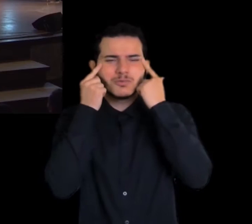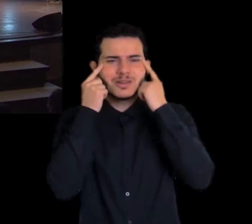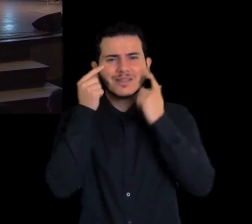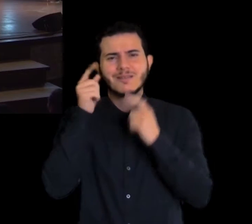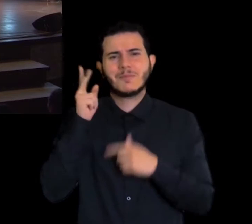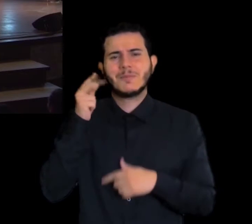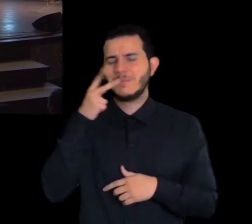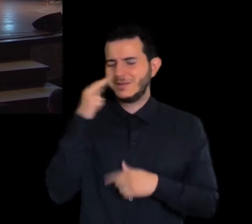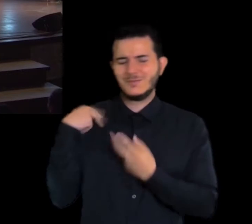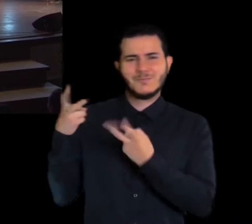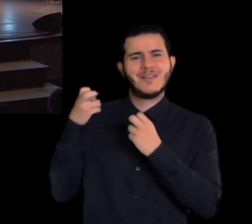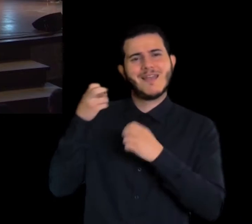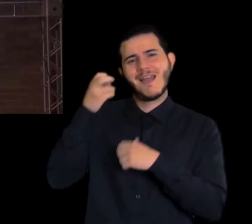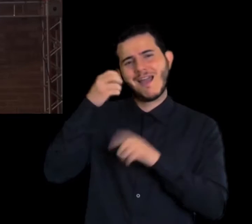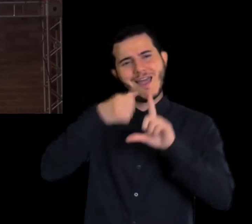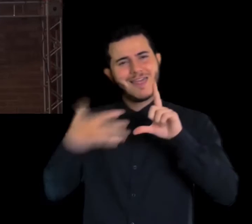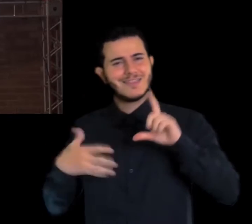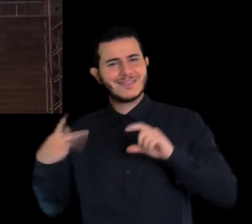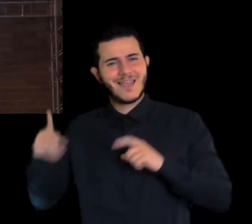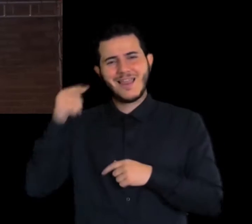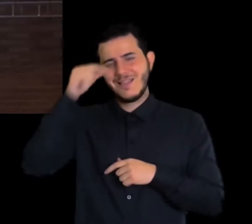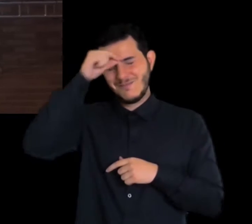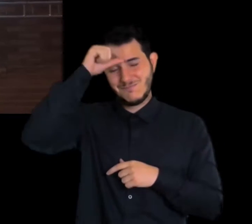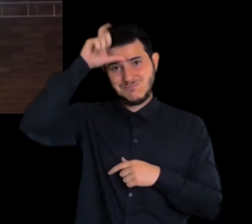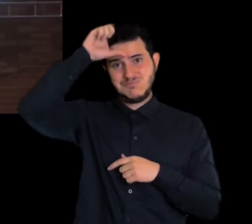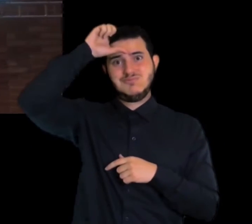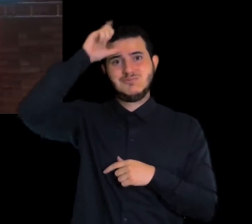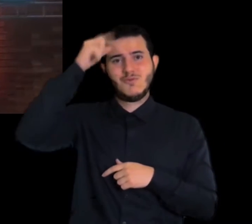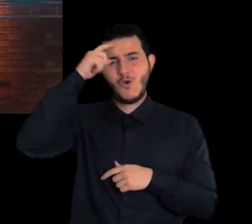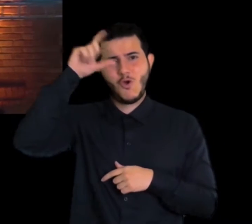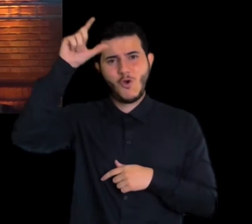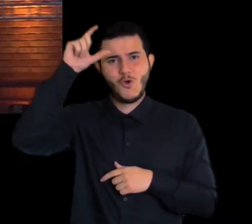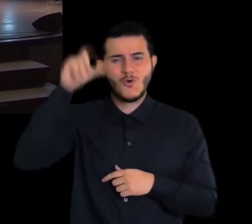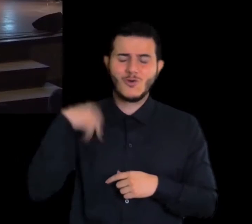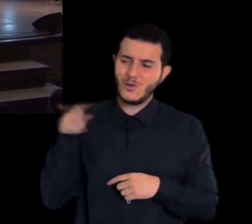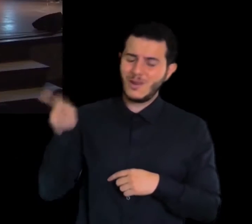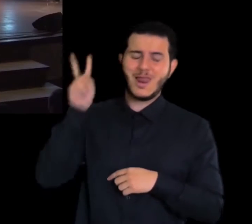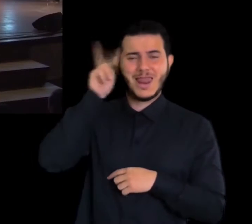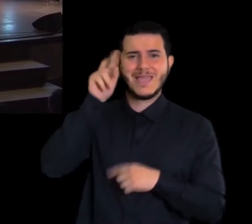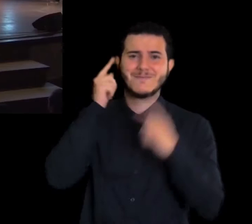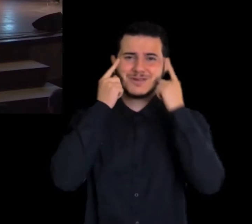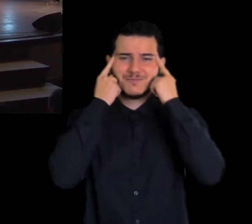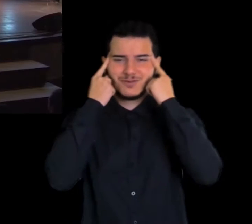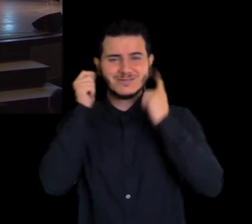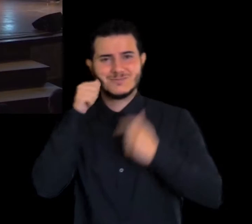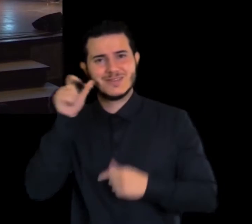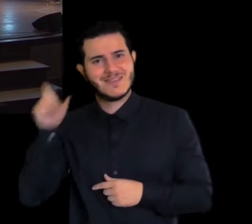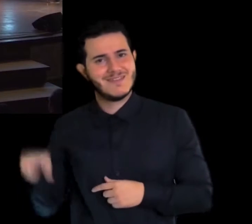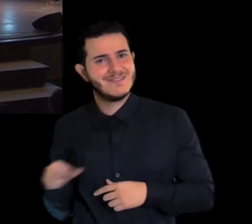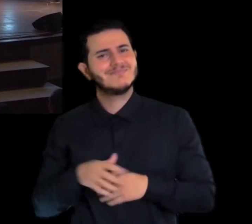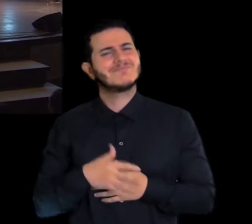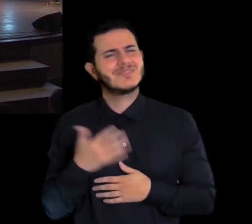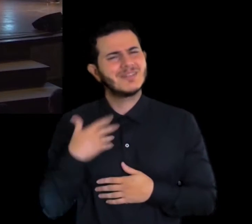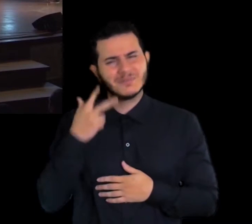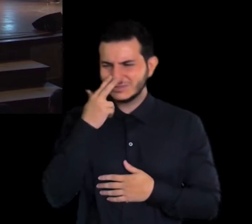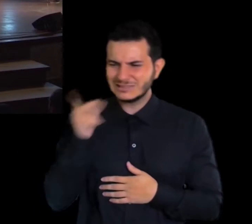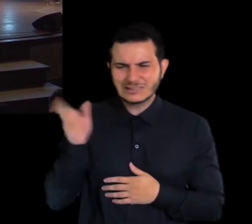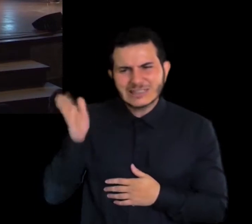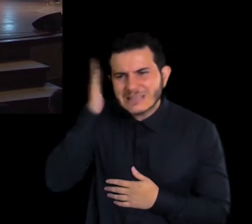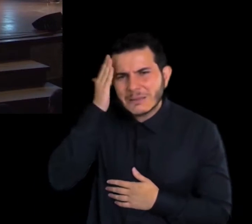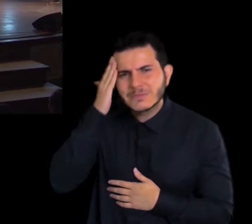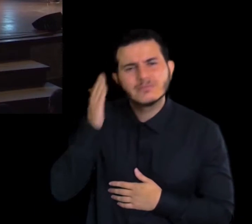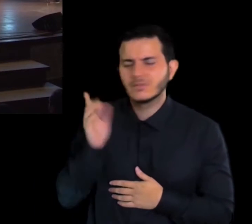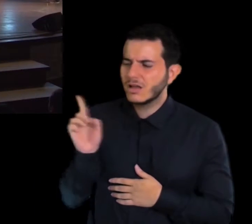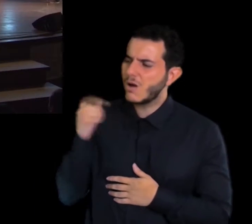eu lembro que a testa dela vinha até aqui. Eu guardem isso vai ser importante. E aí eu olhei para ela assim, eu falei, você já sabia? Ela falou, não,